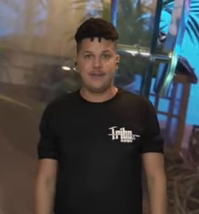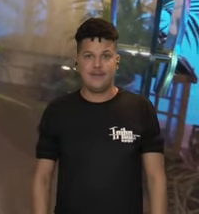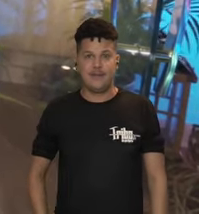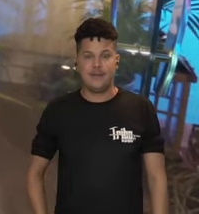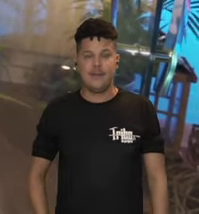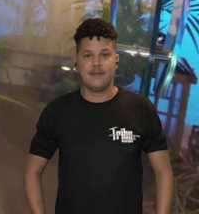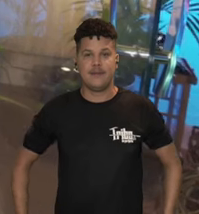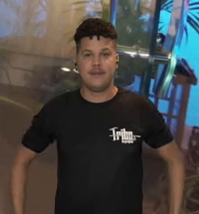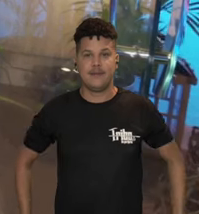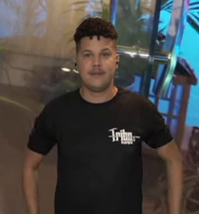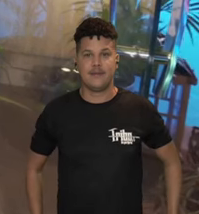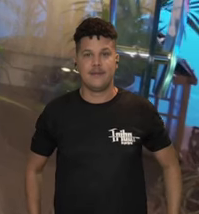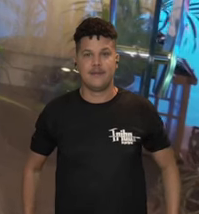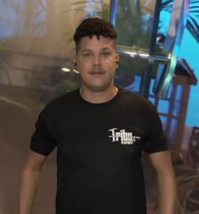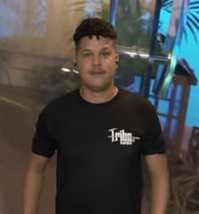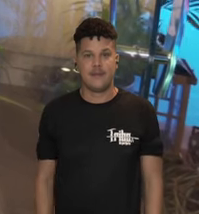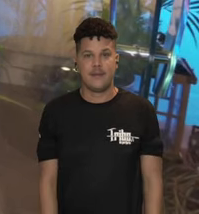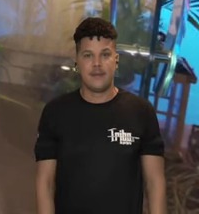É aquela hora que você tá na...